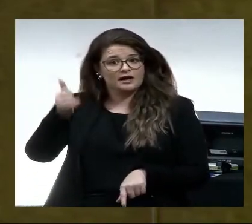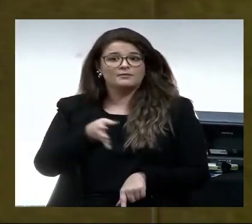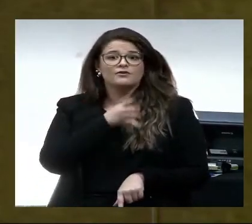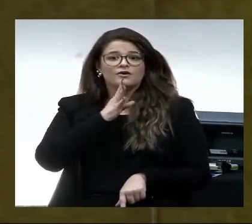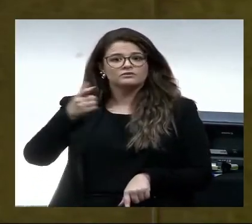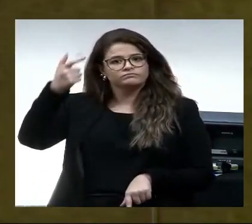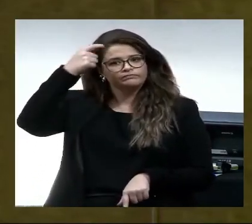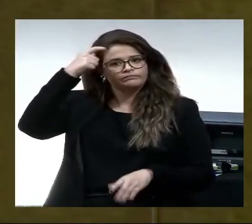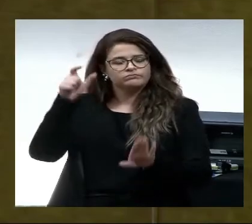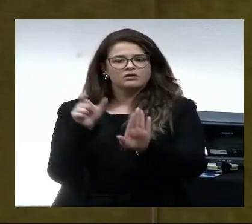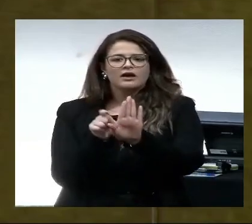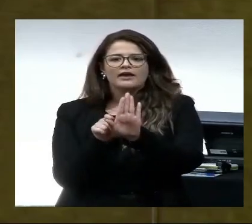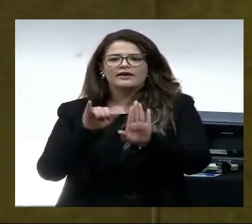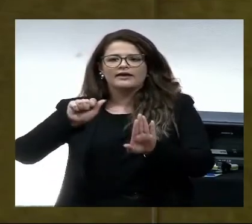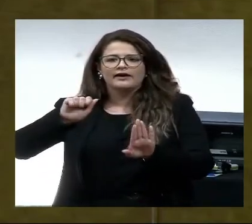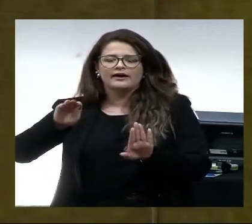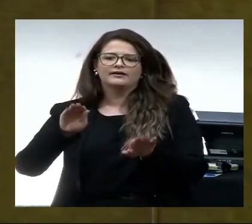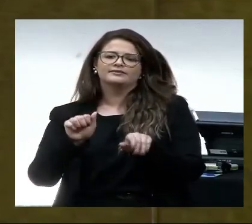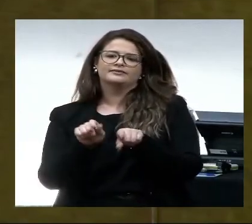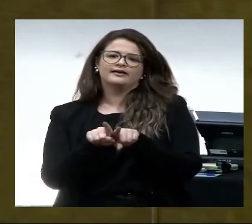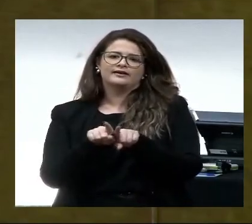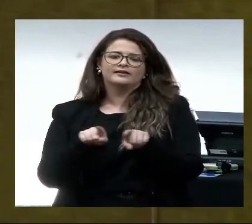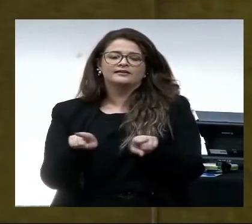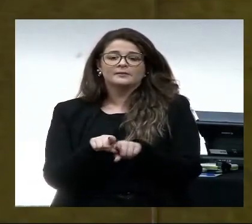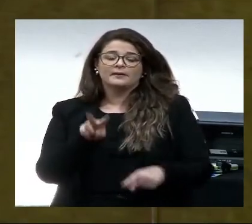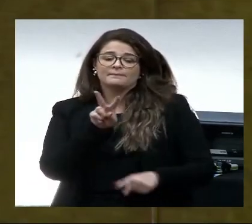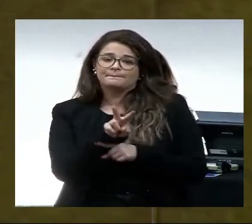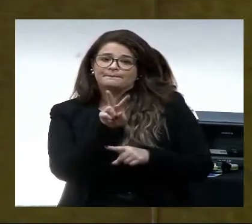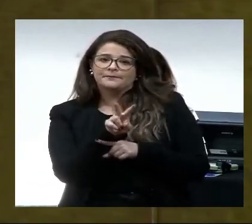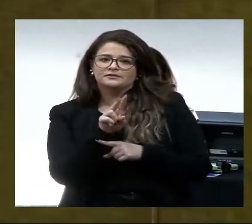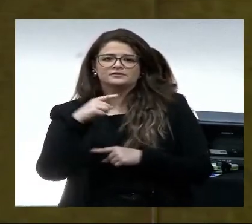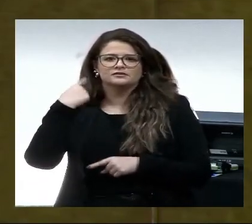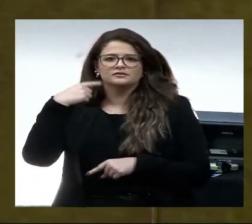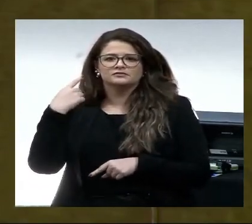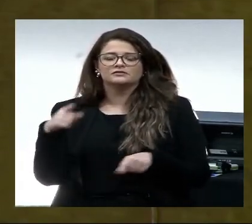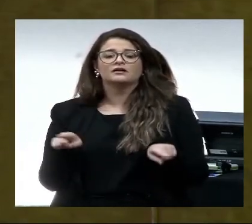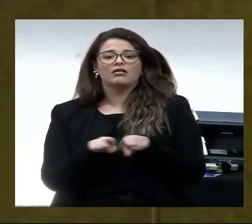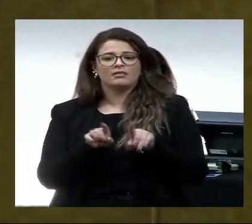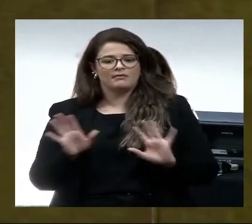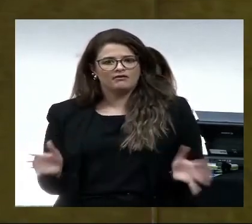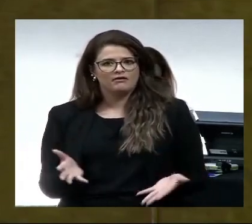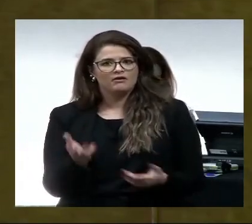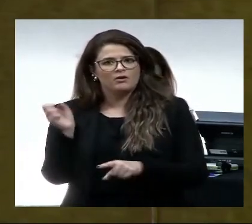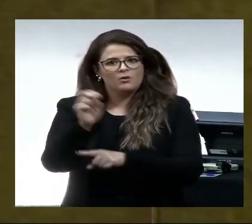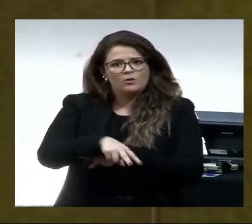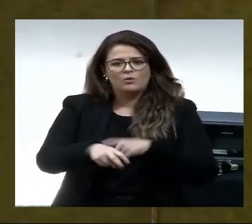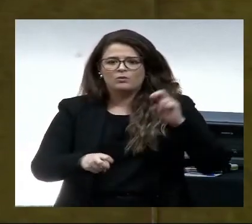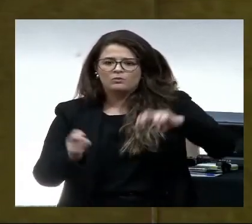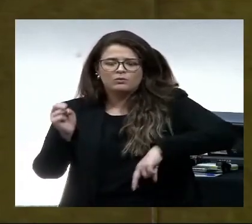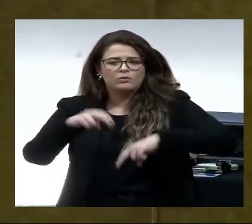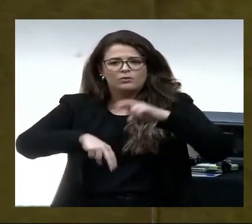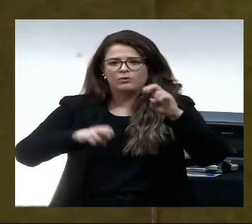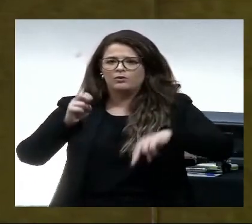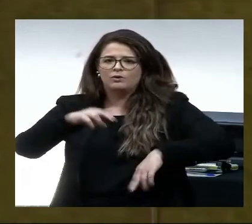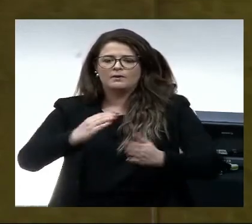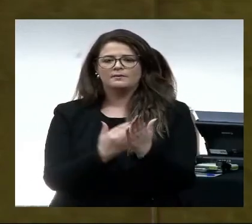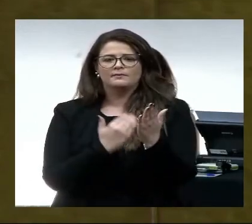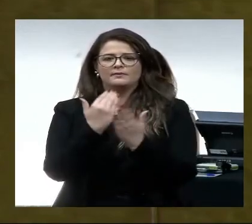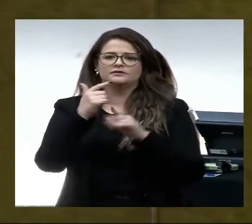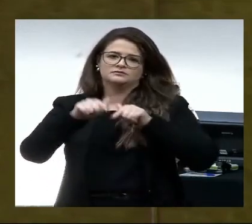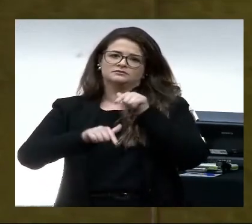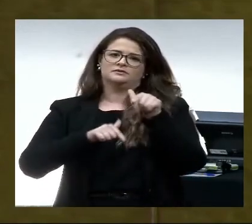desafia, para proteger a advocacia e promover sua inclusão no mercado de trabalho. E é assim, dando